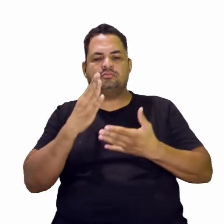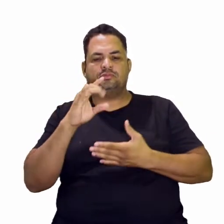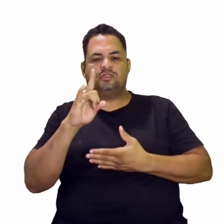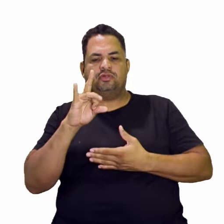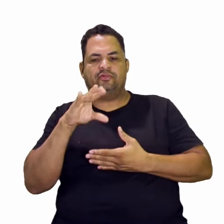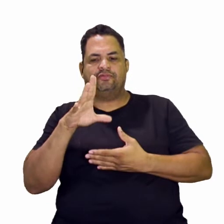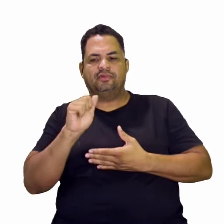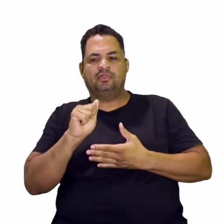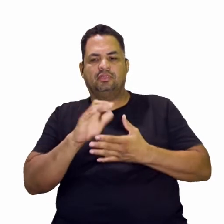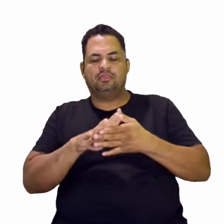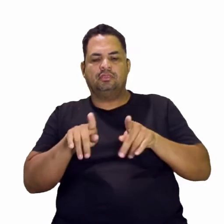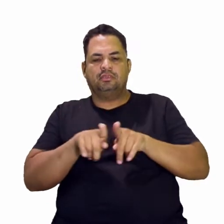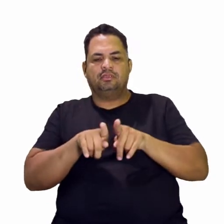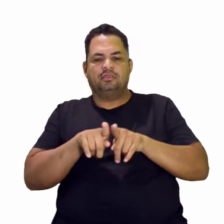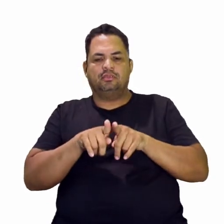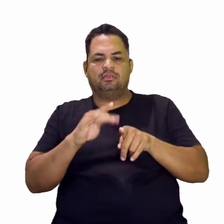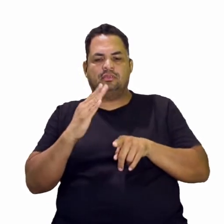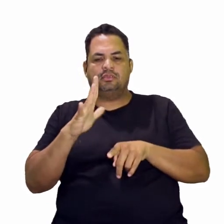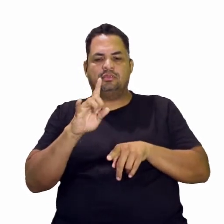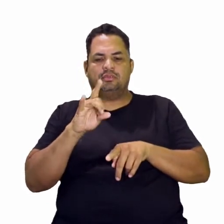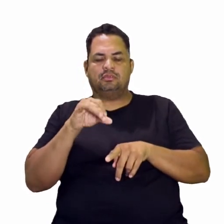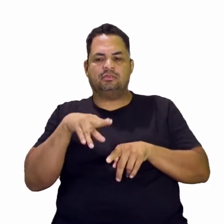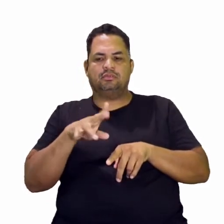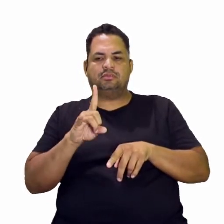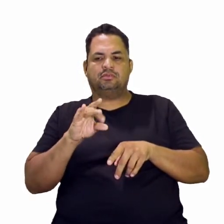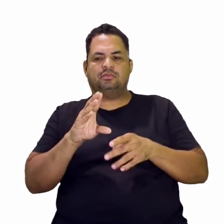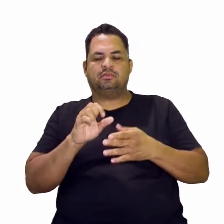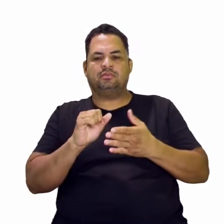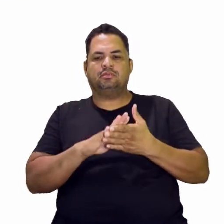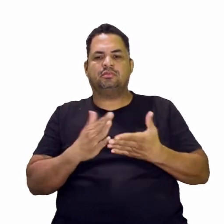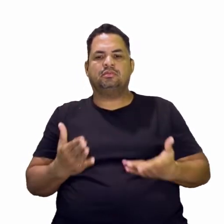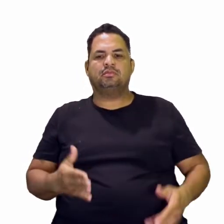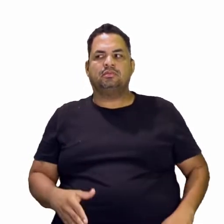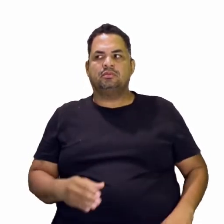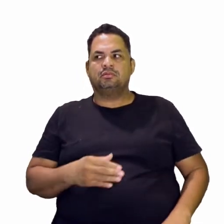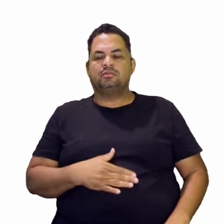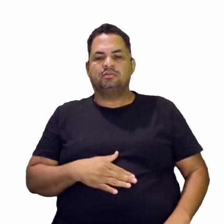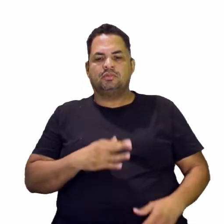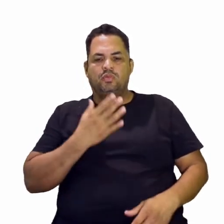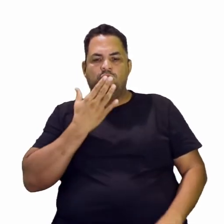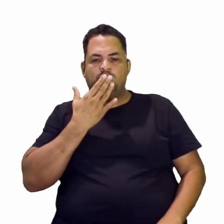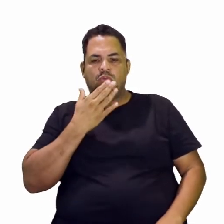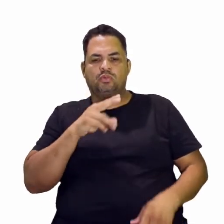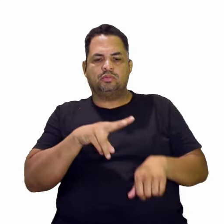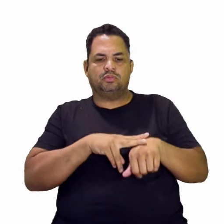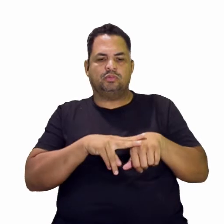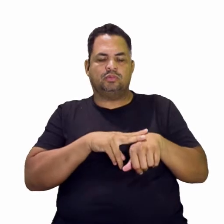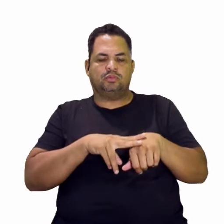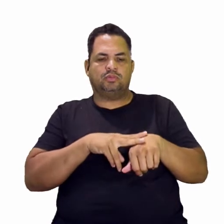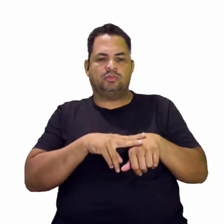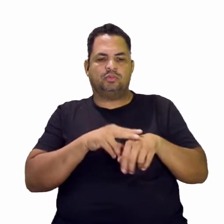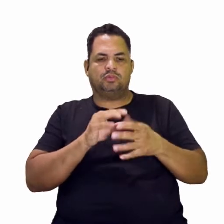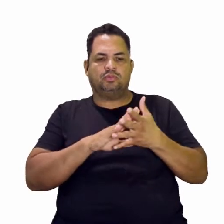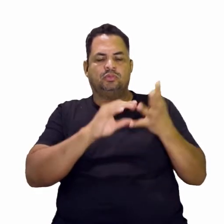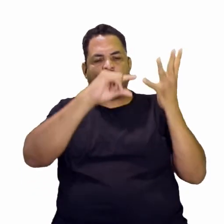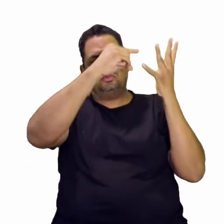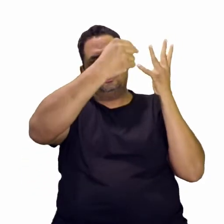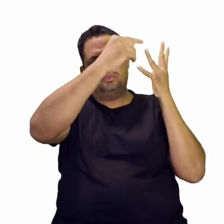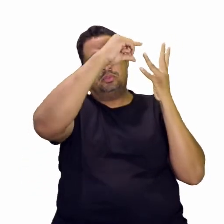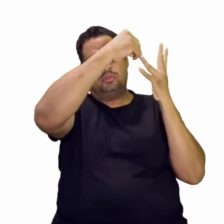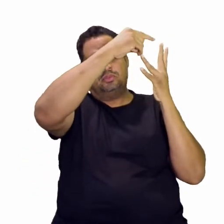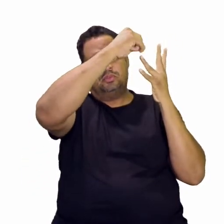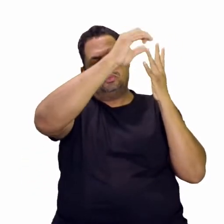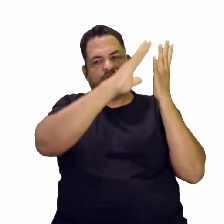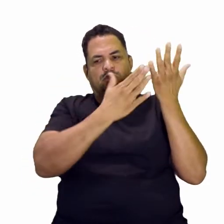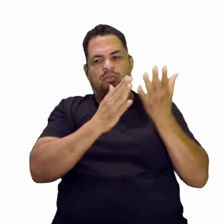como a clorofila e os carotenoides, ou seja, a clorofila, que são os pigmentos verdes presentes na grande maioria